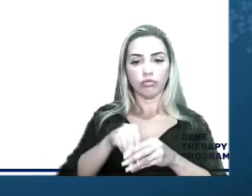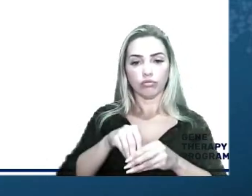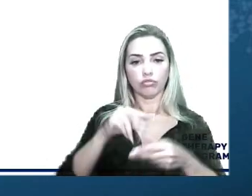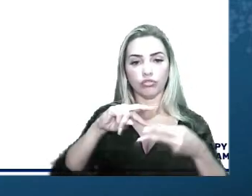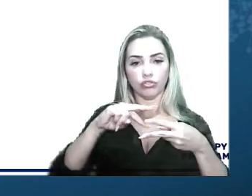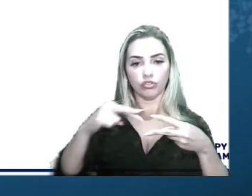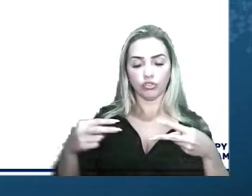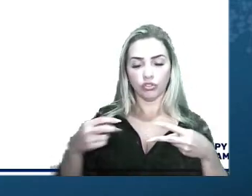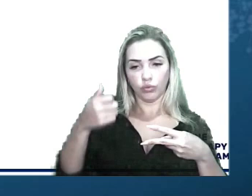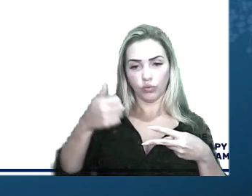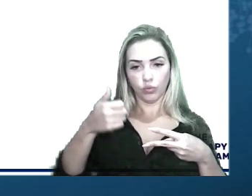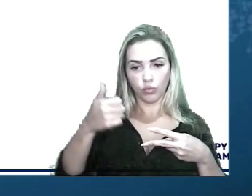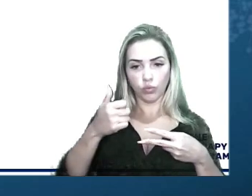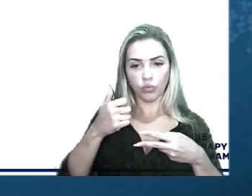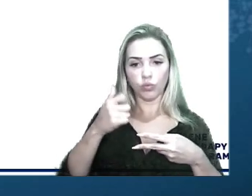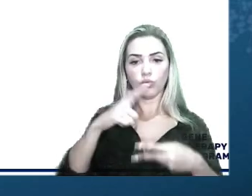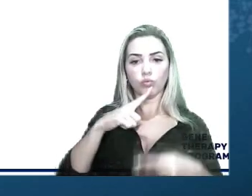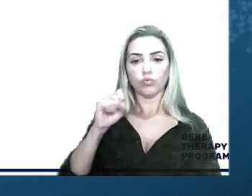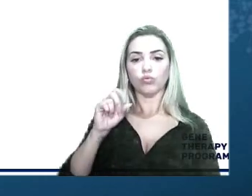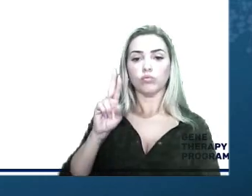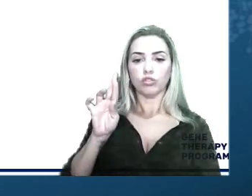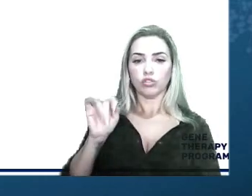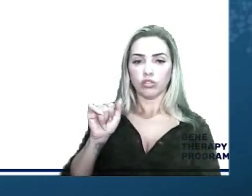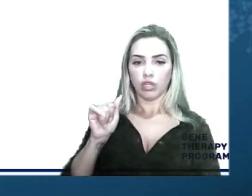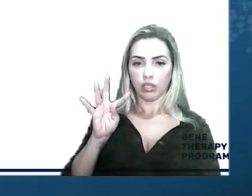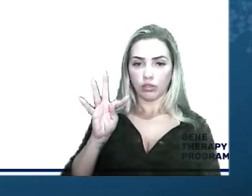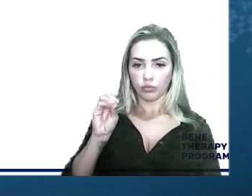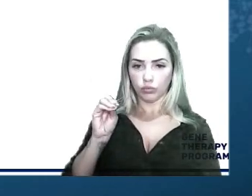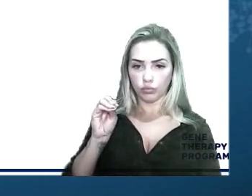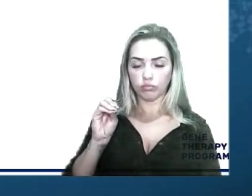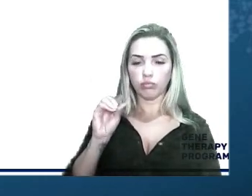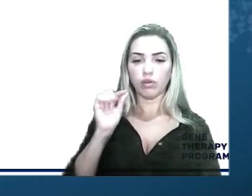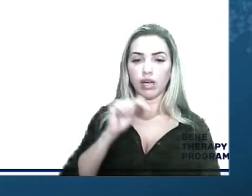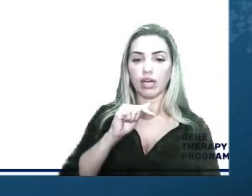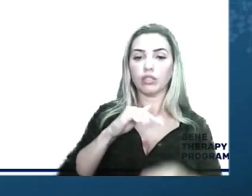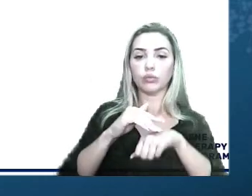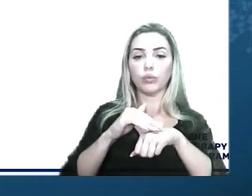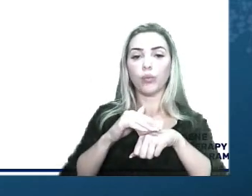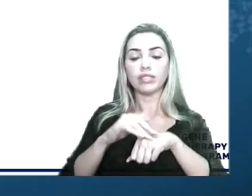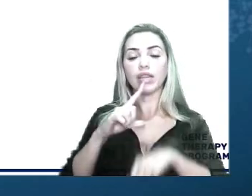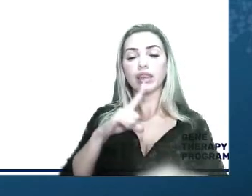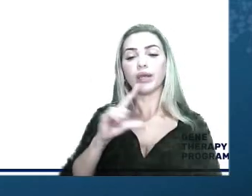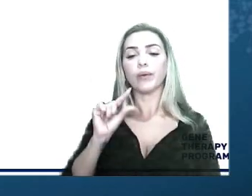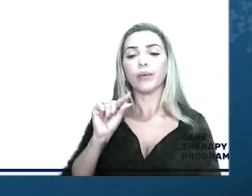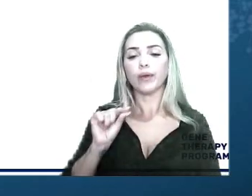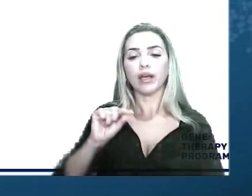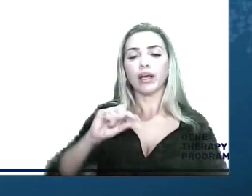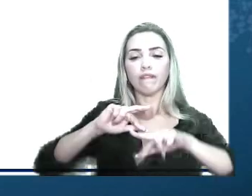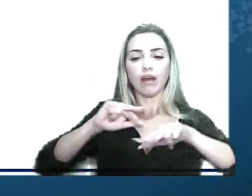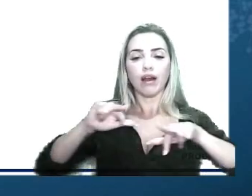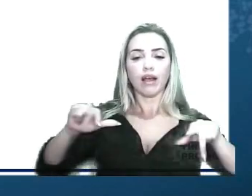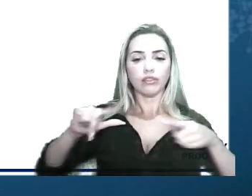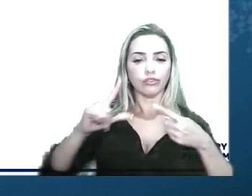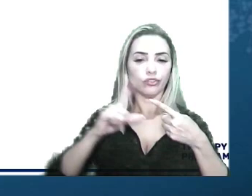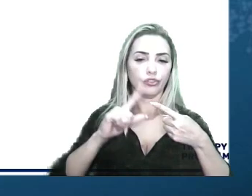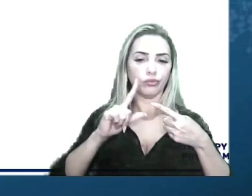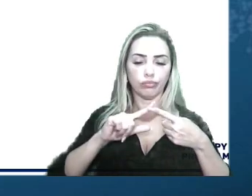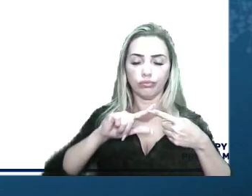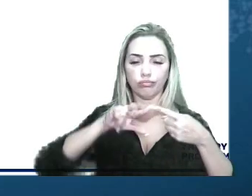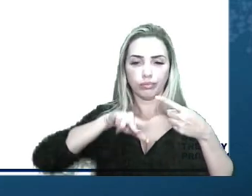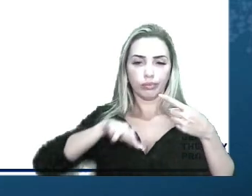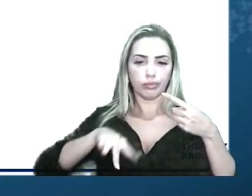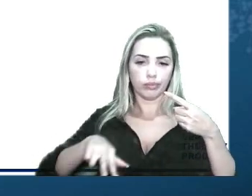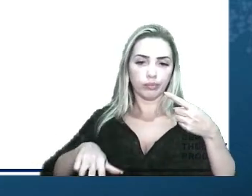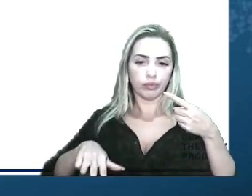GM1 como substrato. Essa doença tem muitos tipos, subtipos, e o